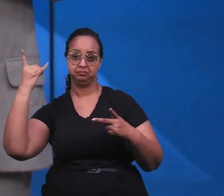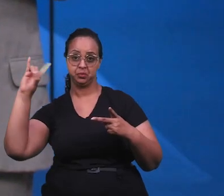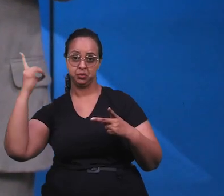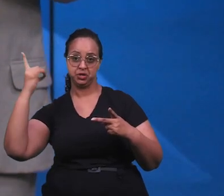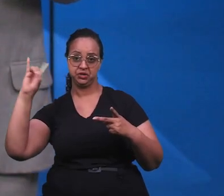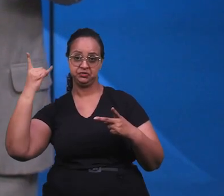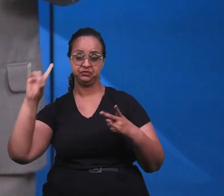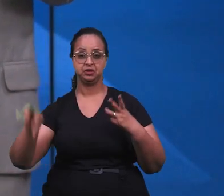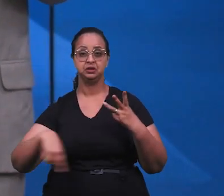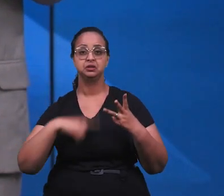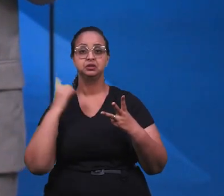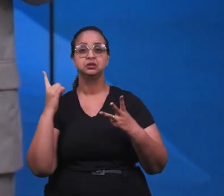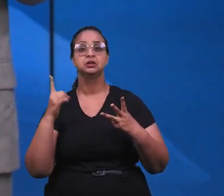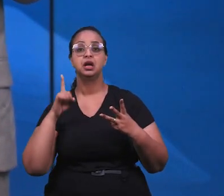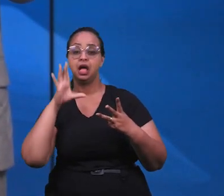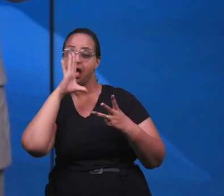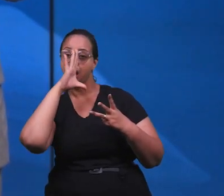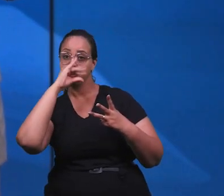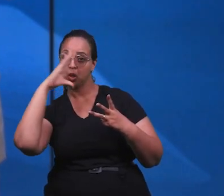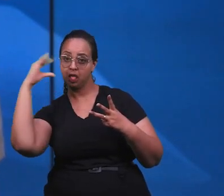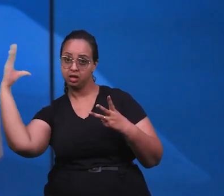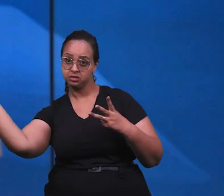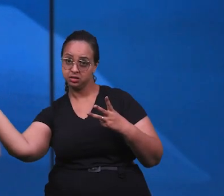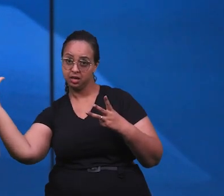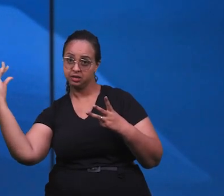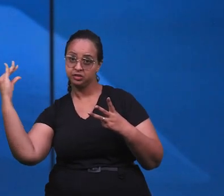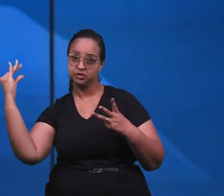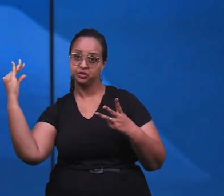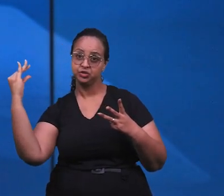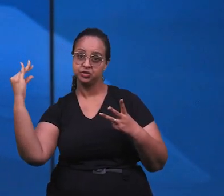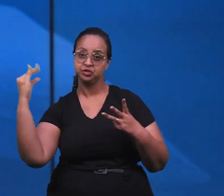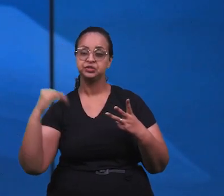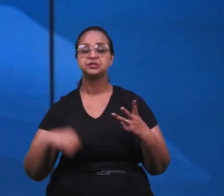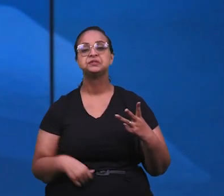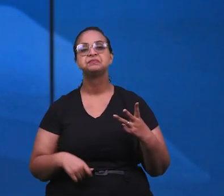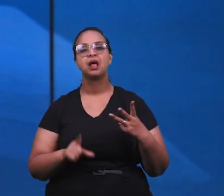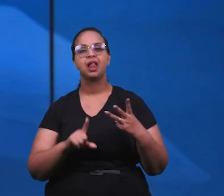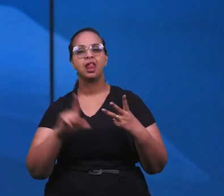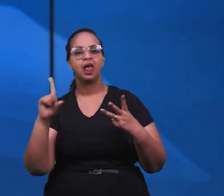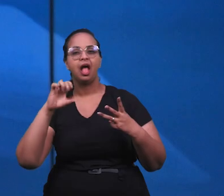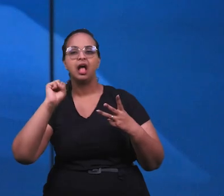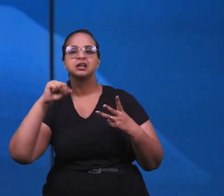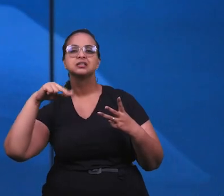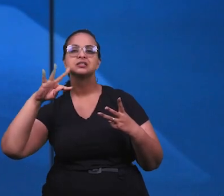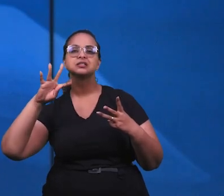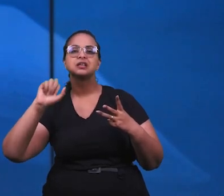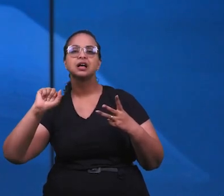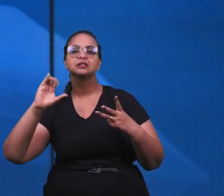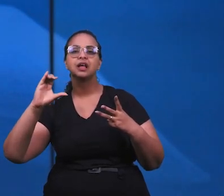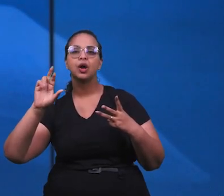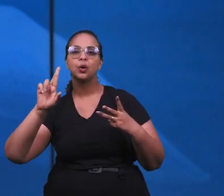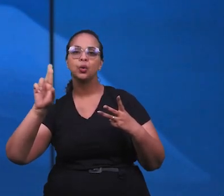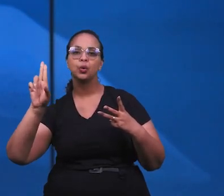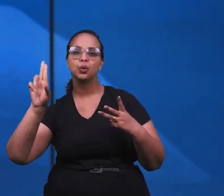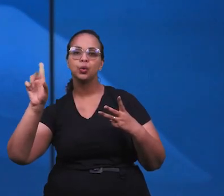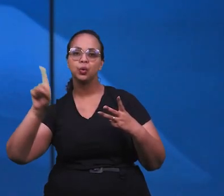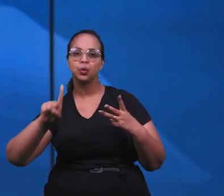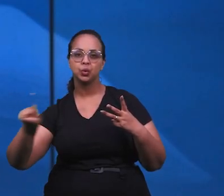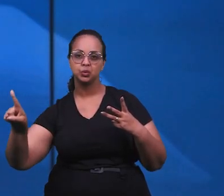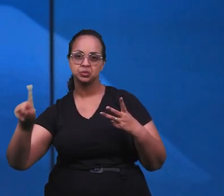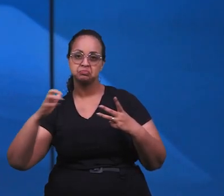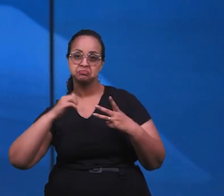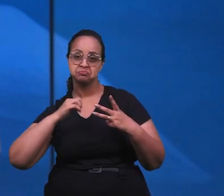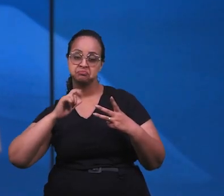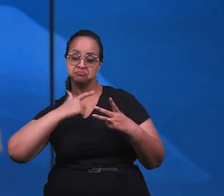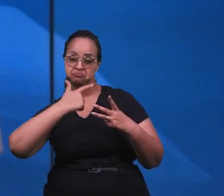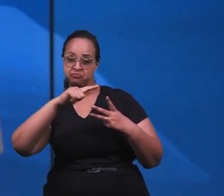na América do Sul, e lá a classe de adolescentes da nossa igreja de Nueva Primavera, lá em Santa Cruz de la Sierra. Nós